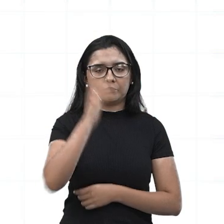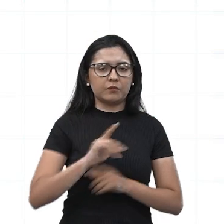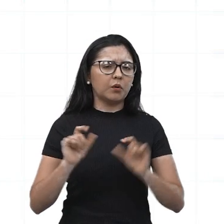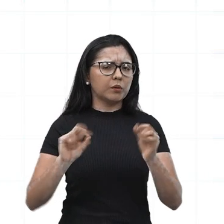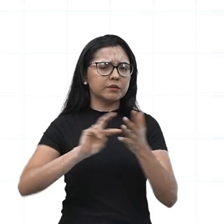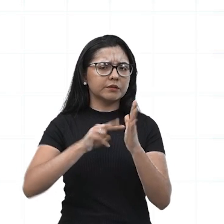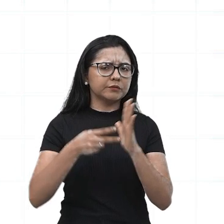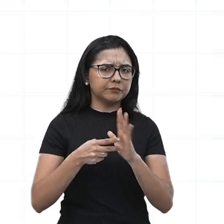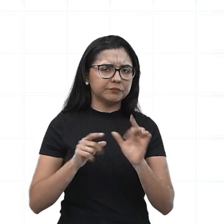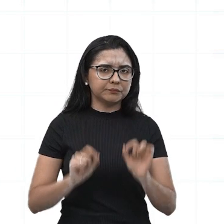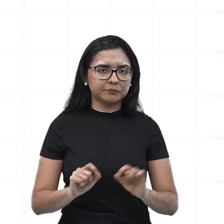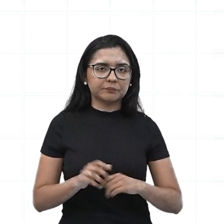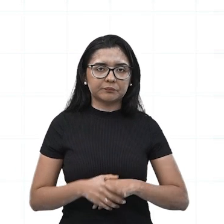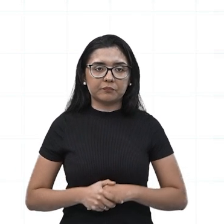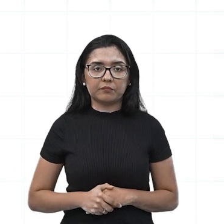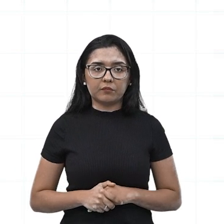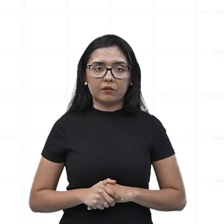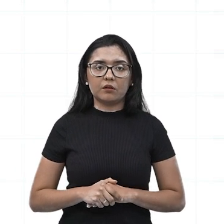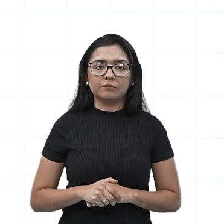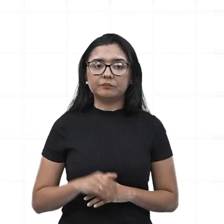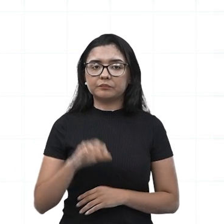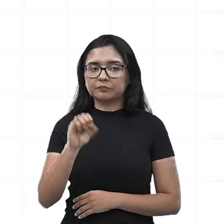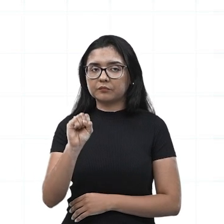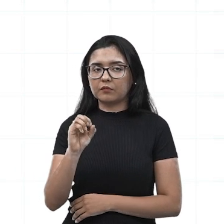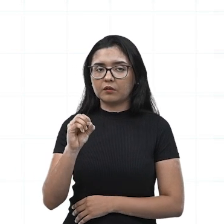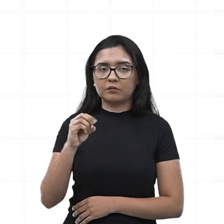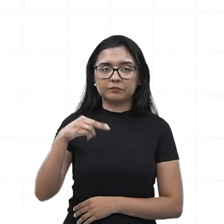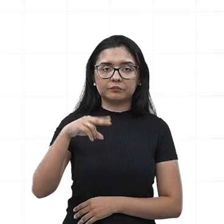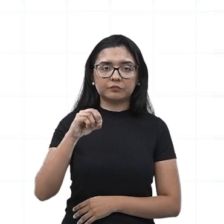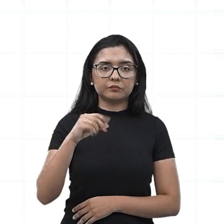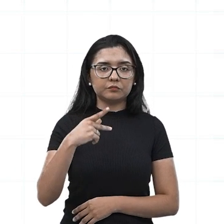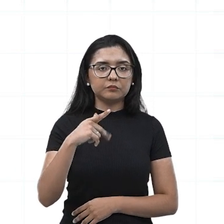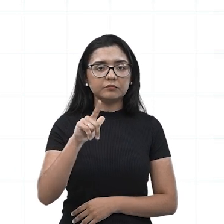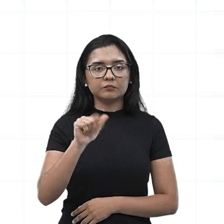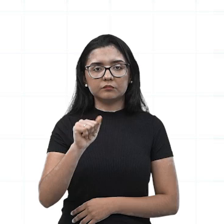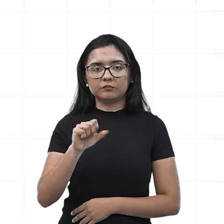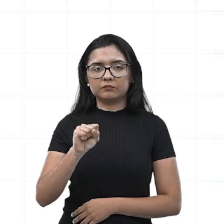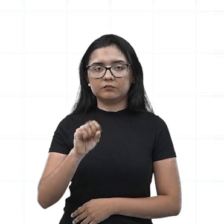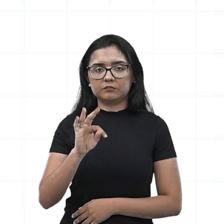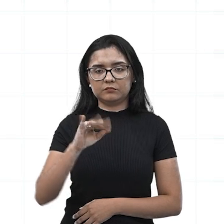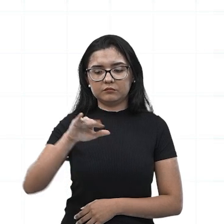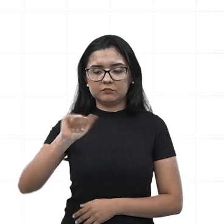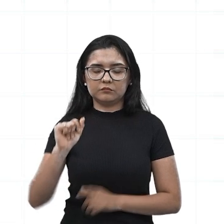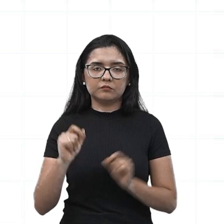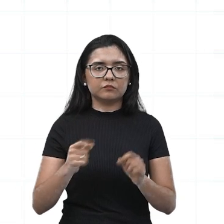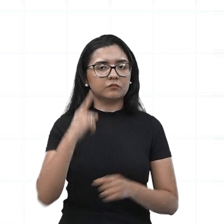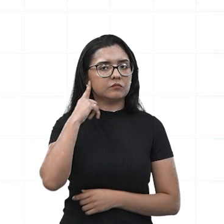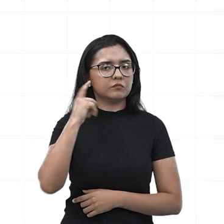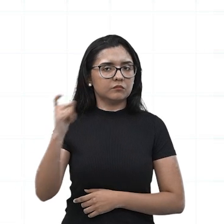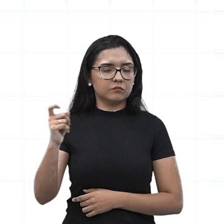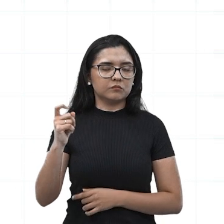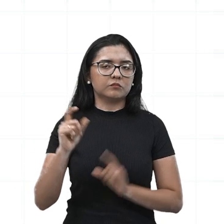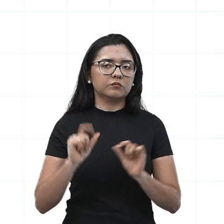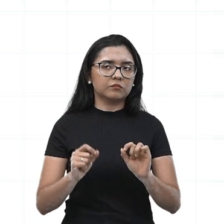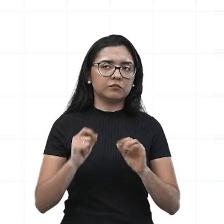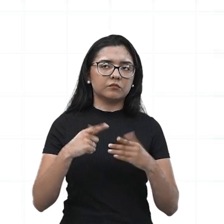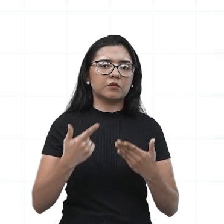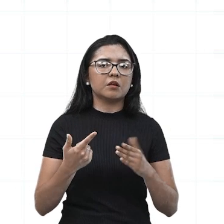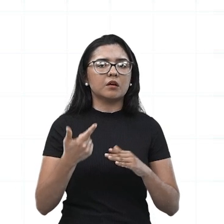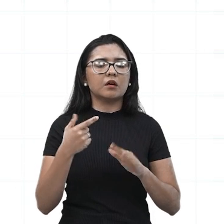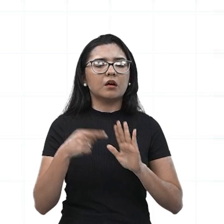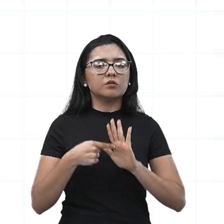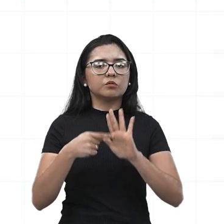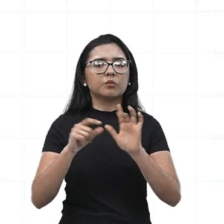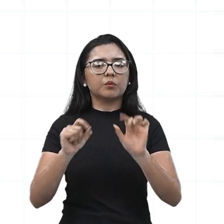de teatro? É um som ou conjunto de sons que auxilia a enfatizar as cenas ou